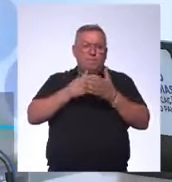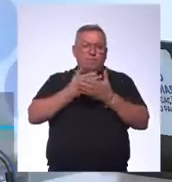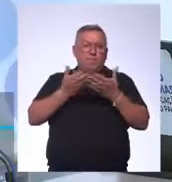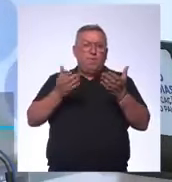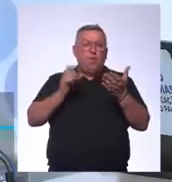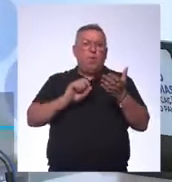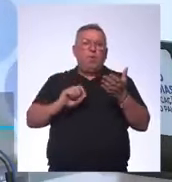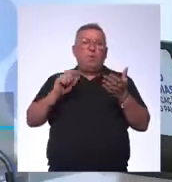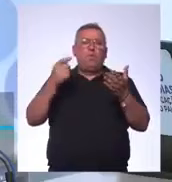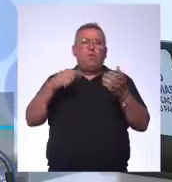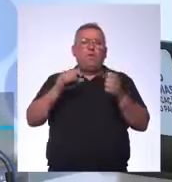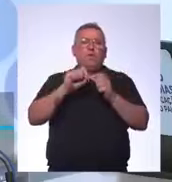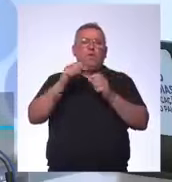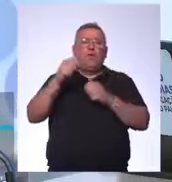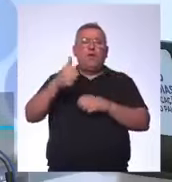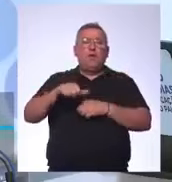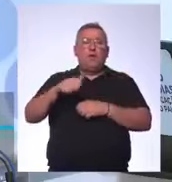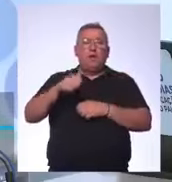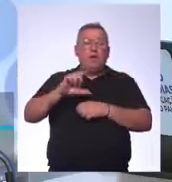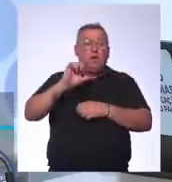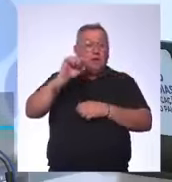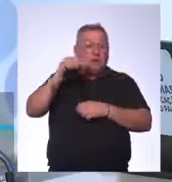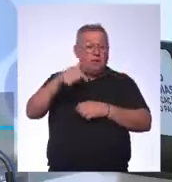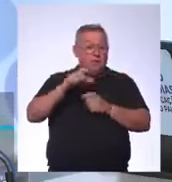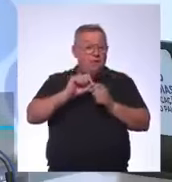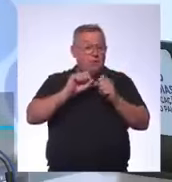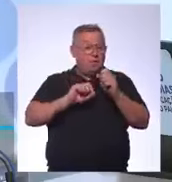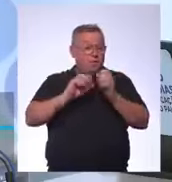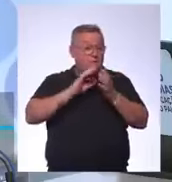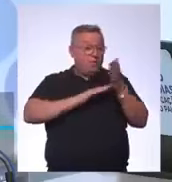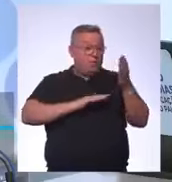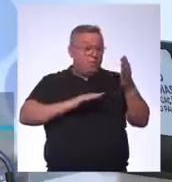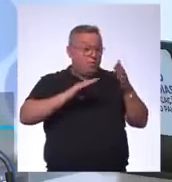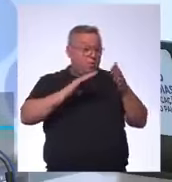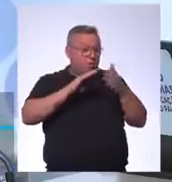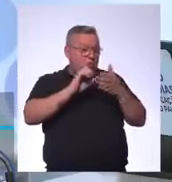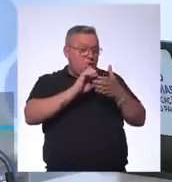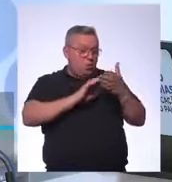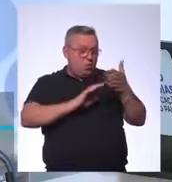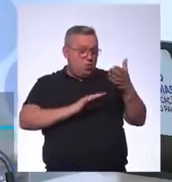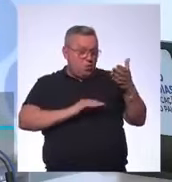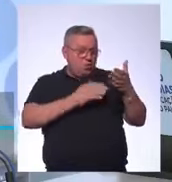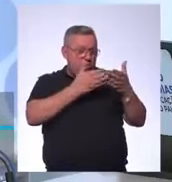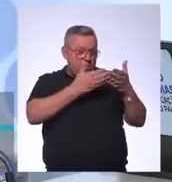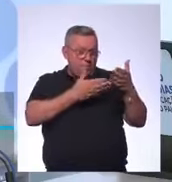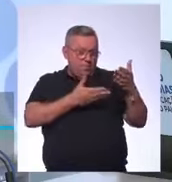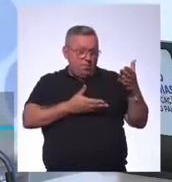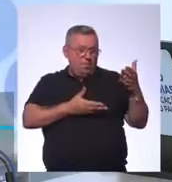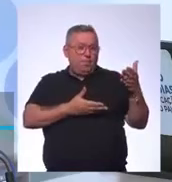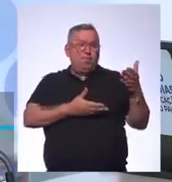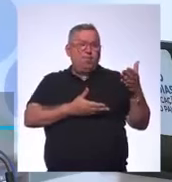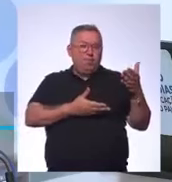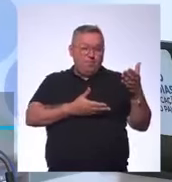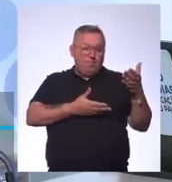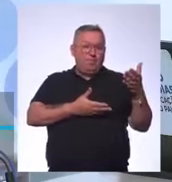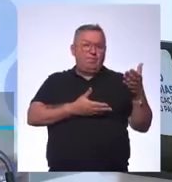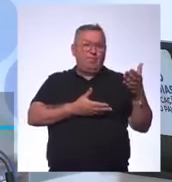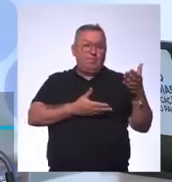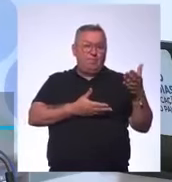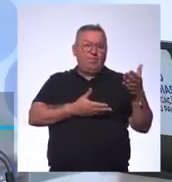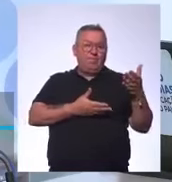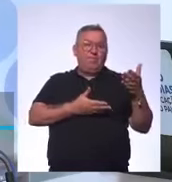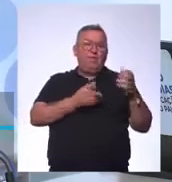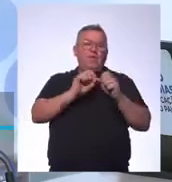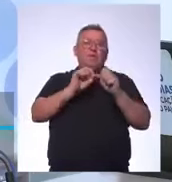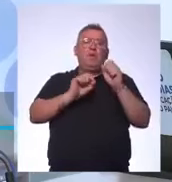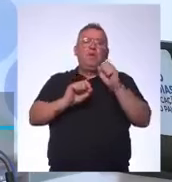o que a gente precisa analisar? Depois que a gente fez todo esse esboço, né? Esse rascunho, que